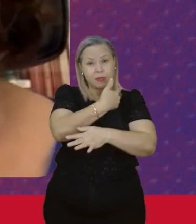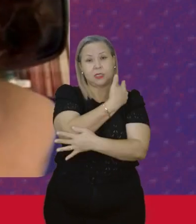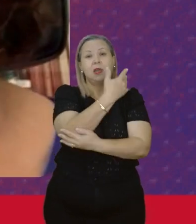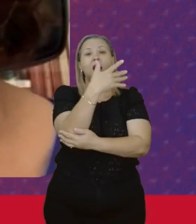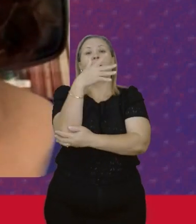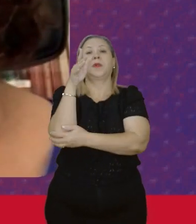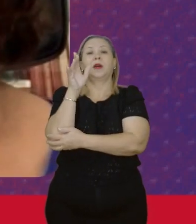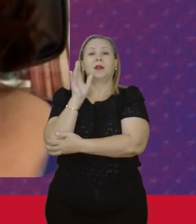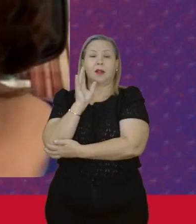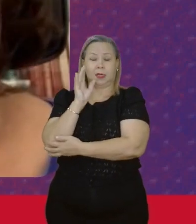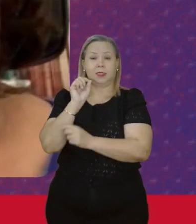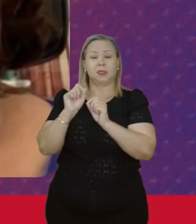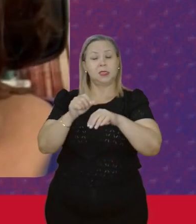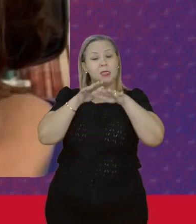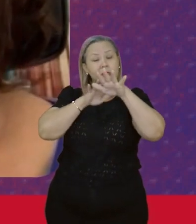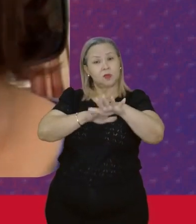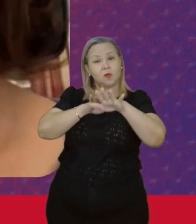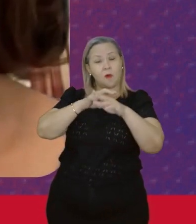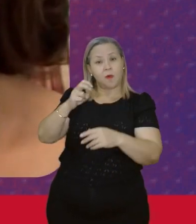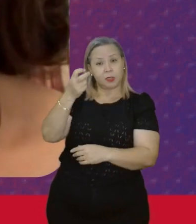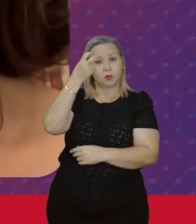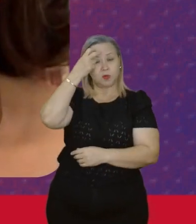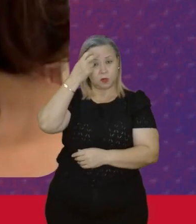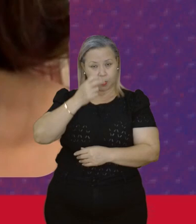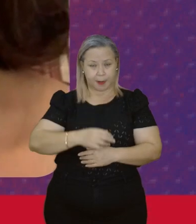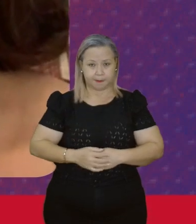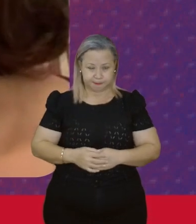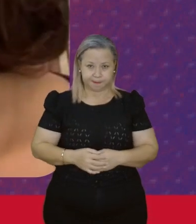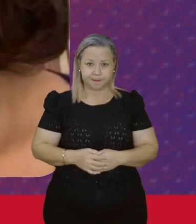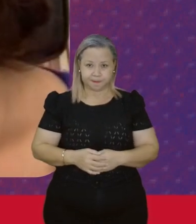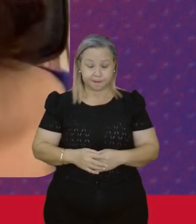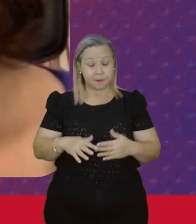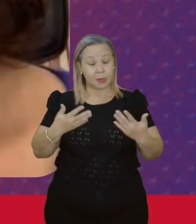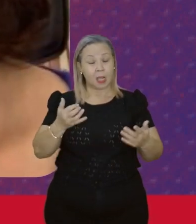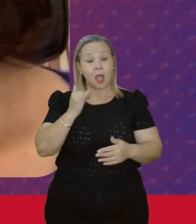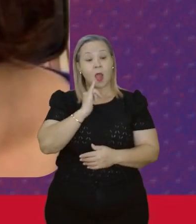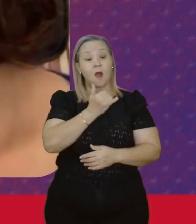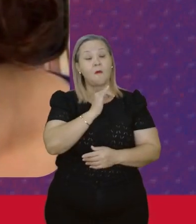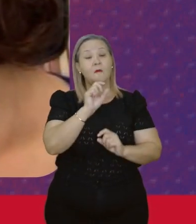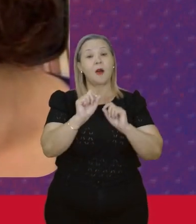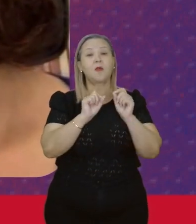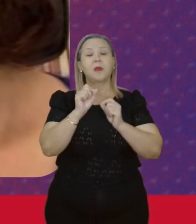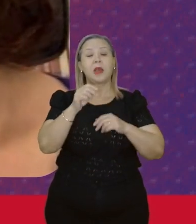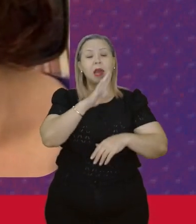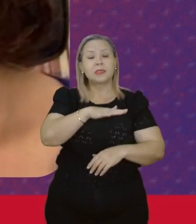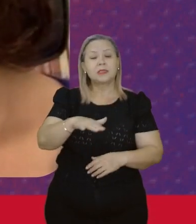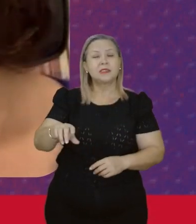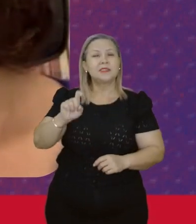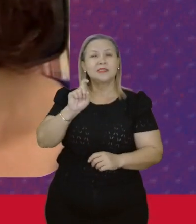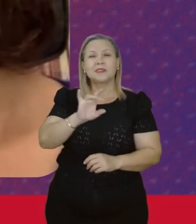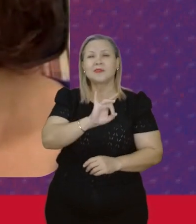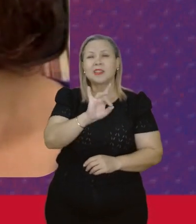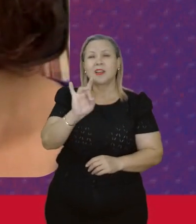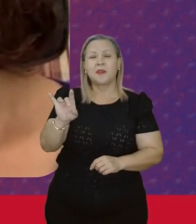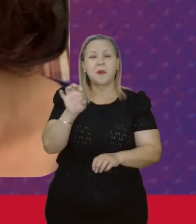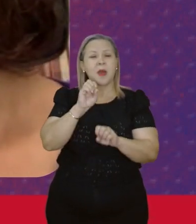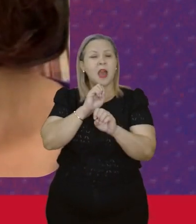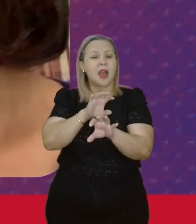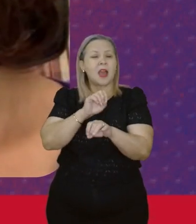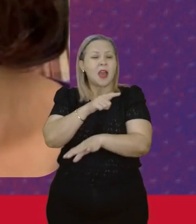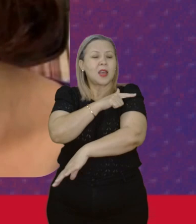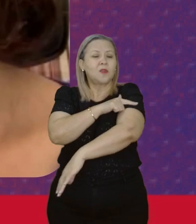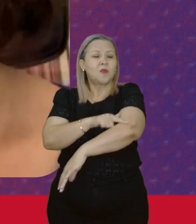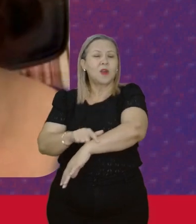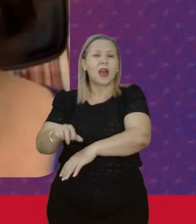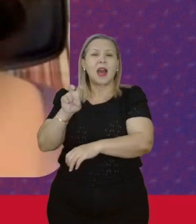ambientalistas e dos movimentos culturais. Então, ele diz o seguinte: as crianças são cada vez mais educadas em